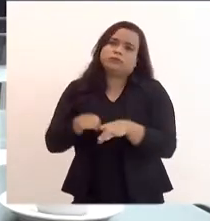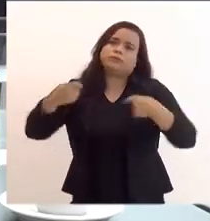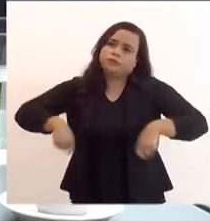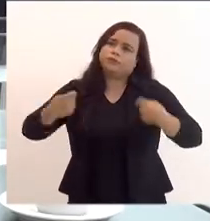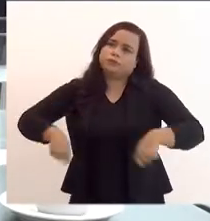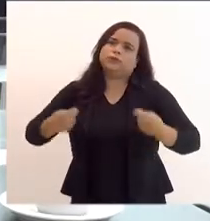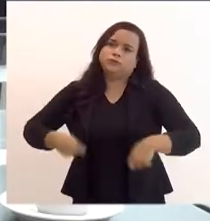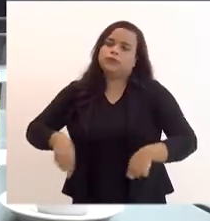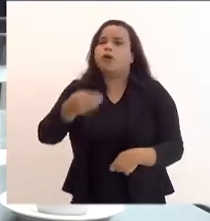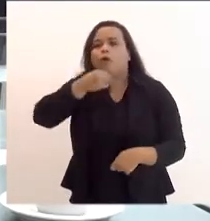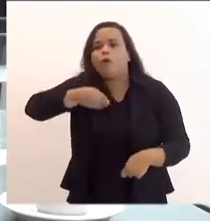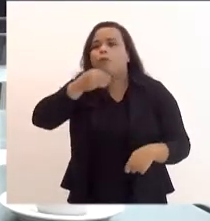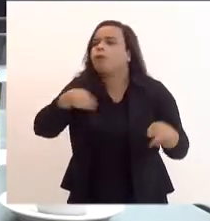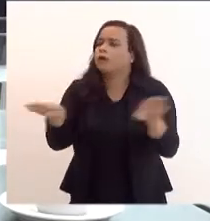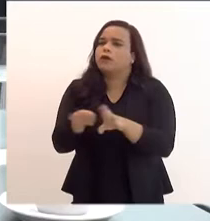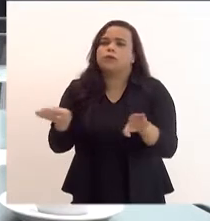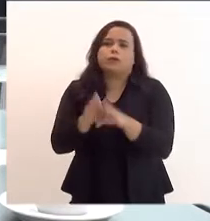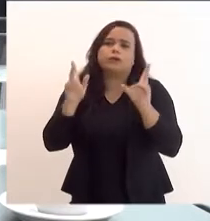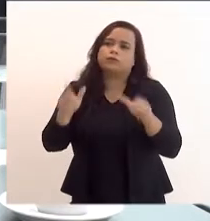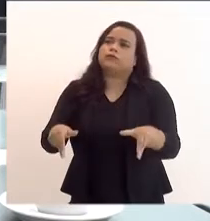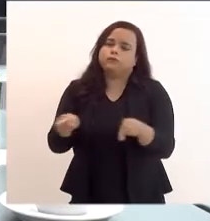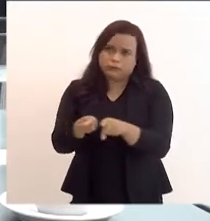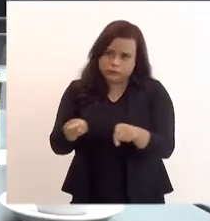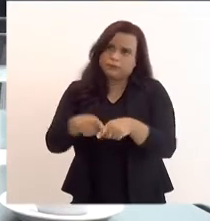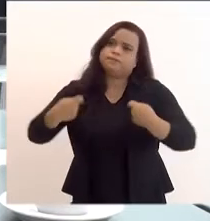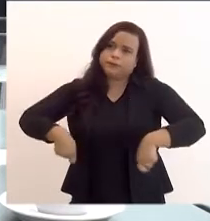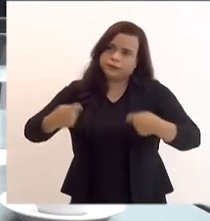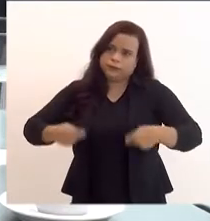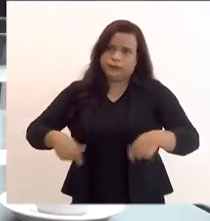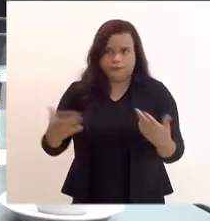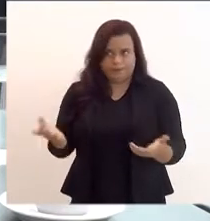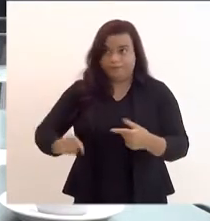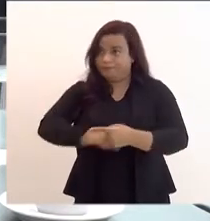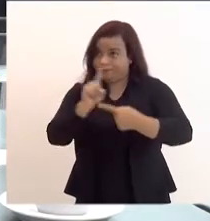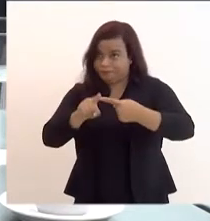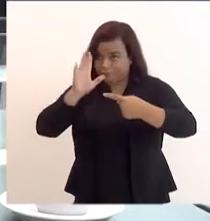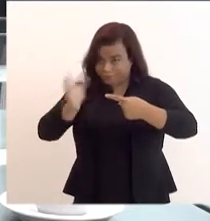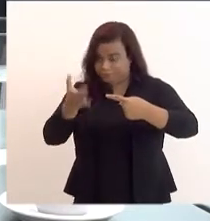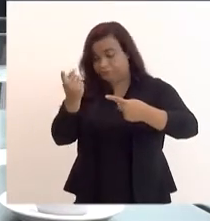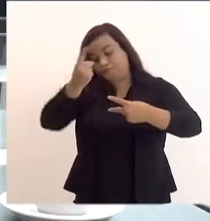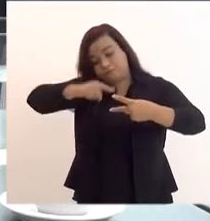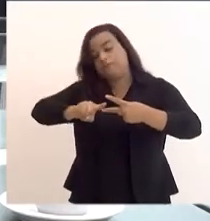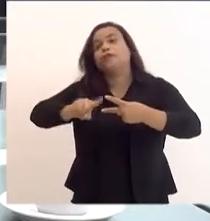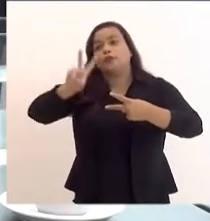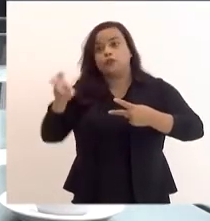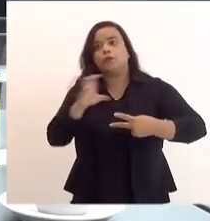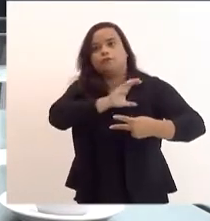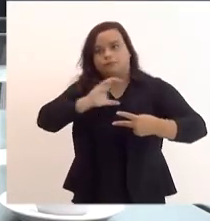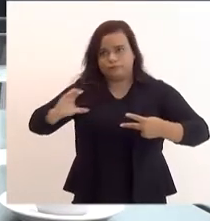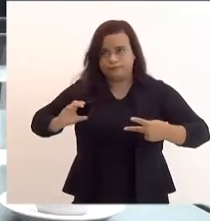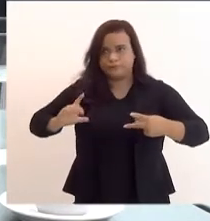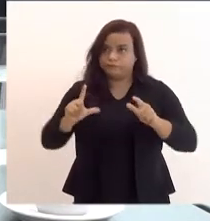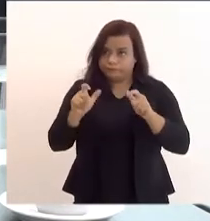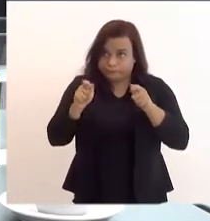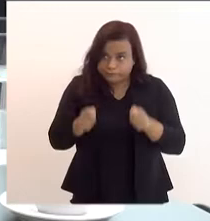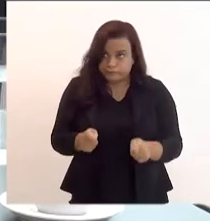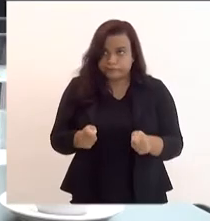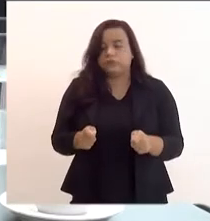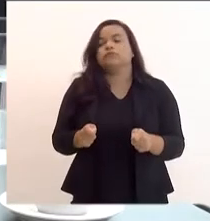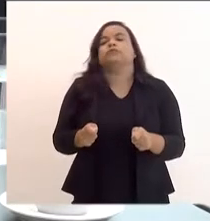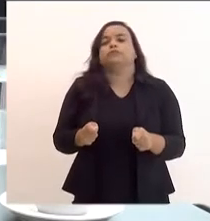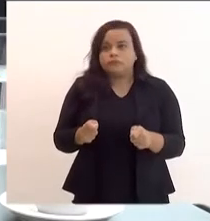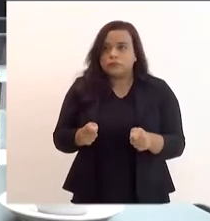iguais. Essa é a primeira questão. Quanto às comissões permanentes, o presidente,